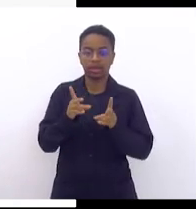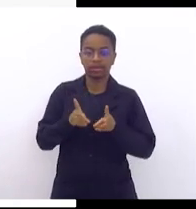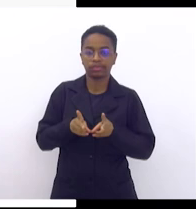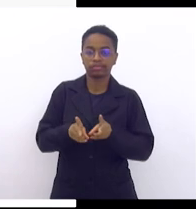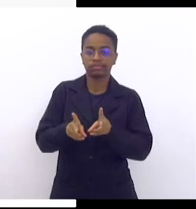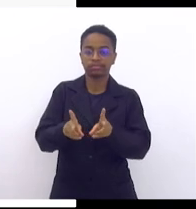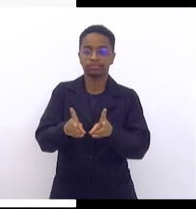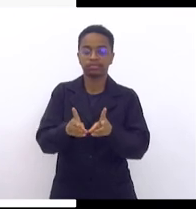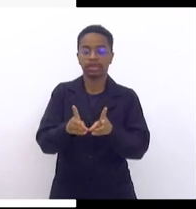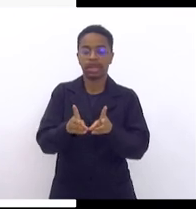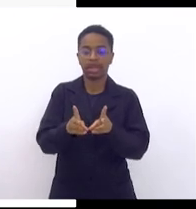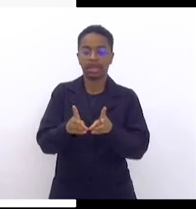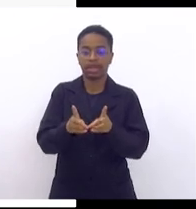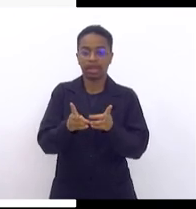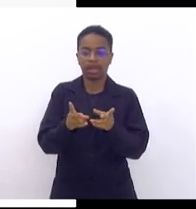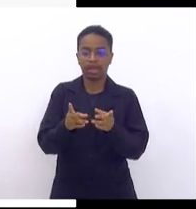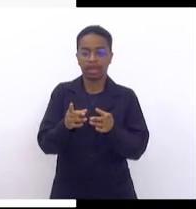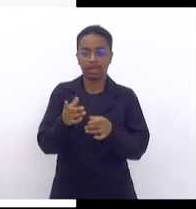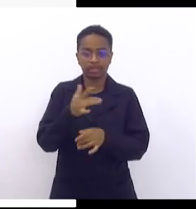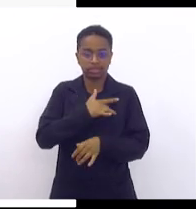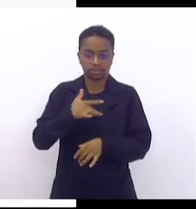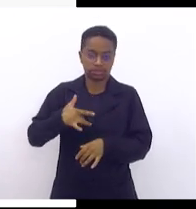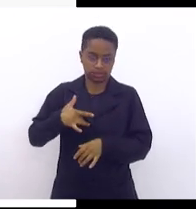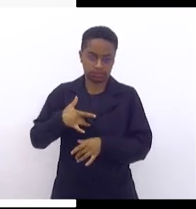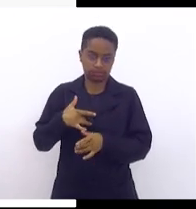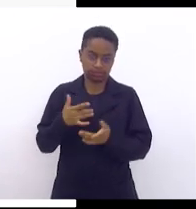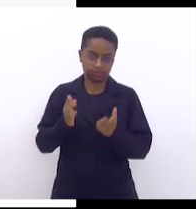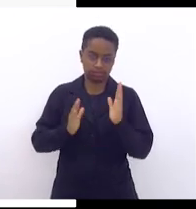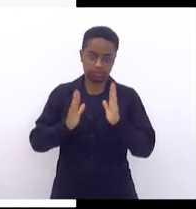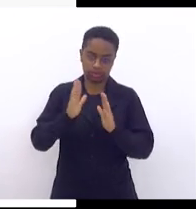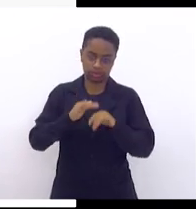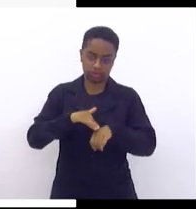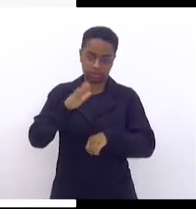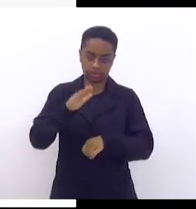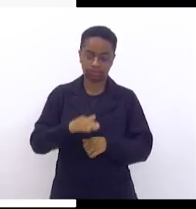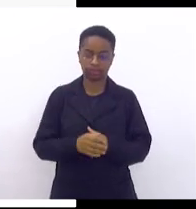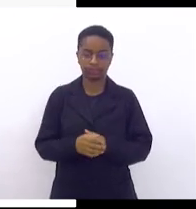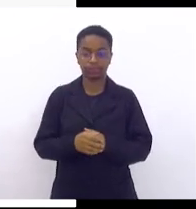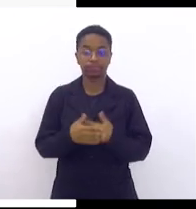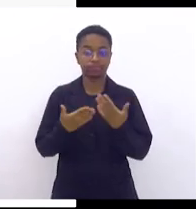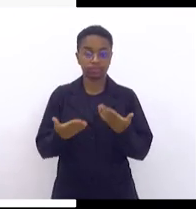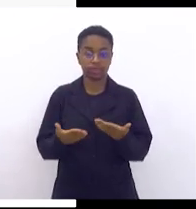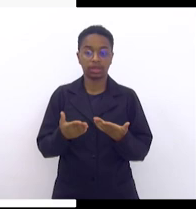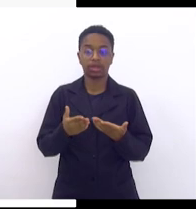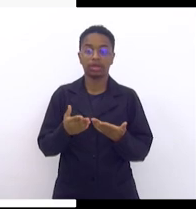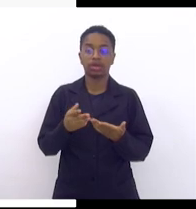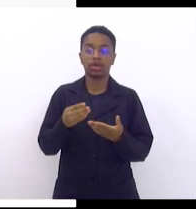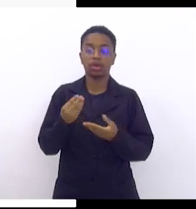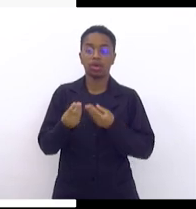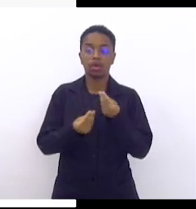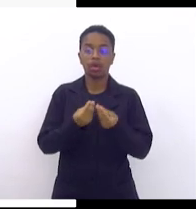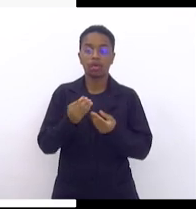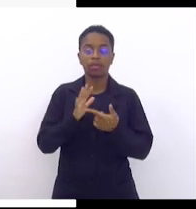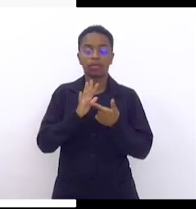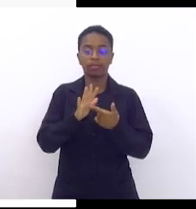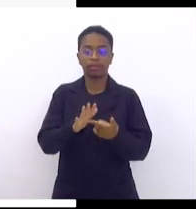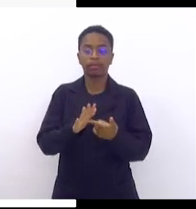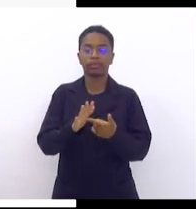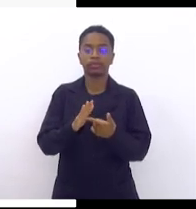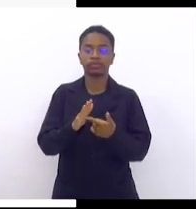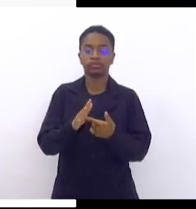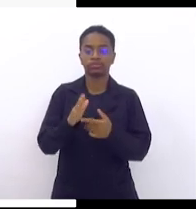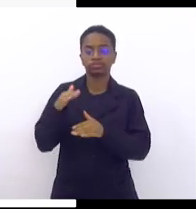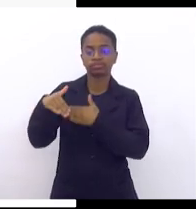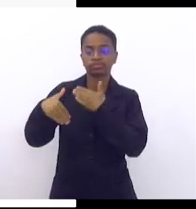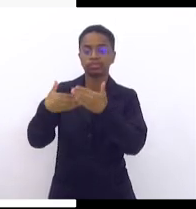e evito desperdício quando a gente fala de agronegócio quanto trouxe de eficiência performance menos utilização